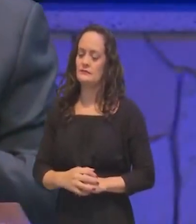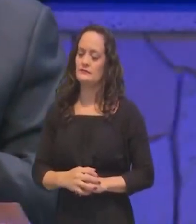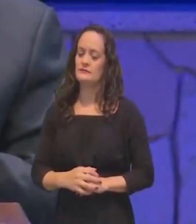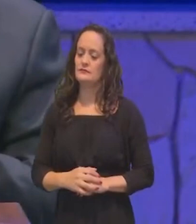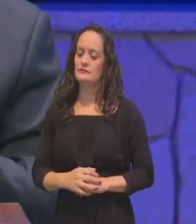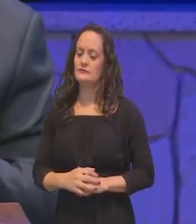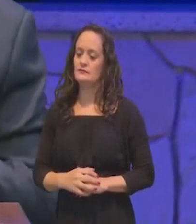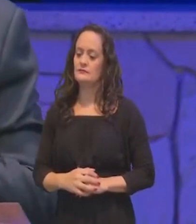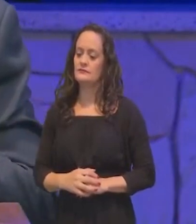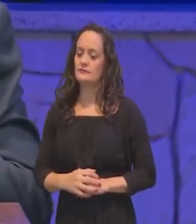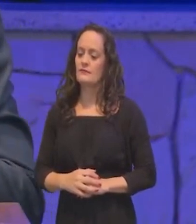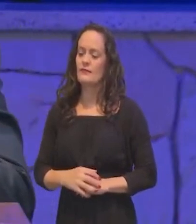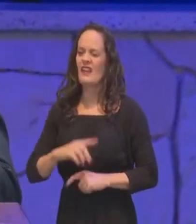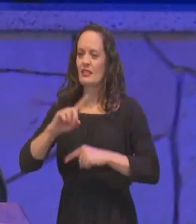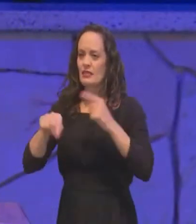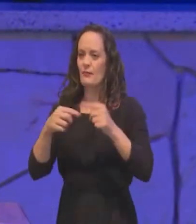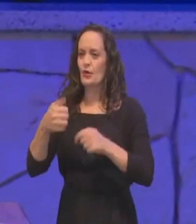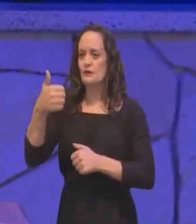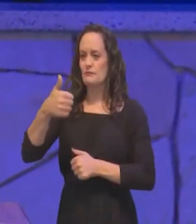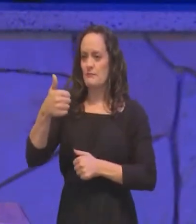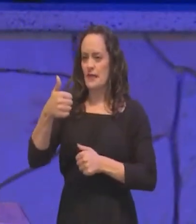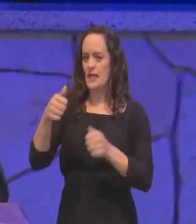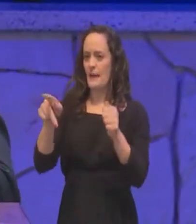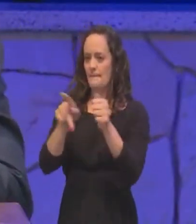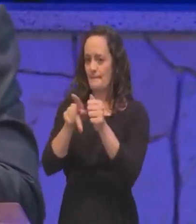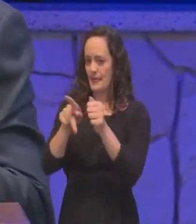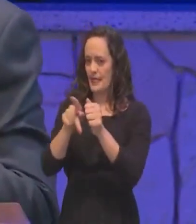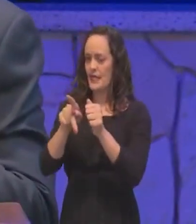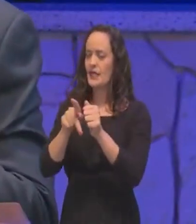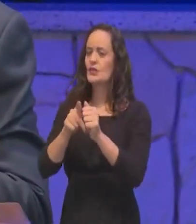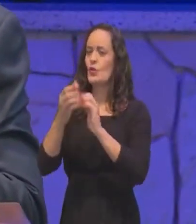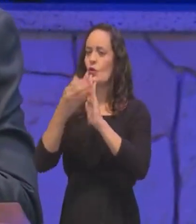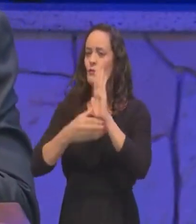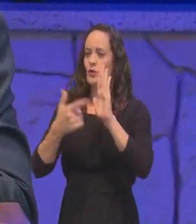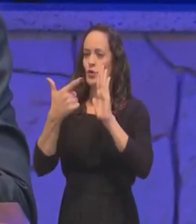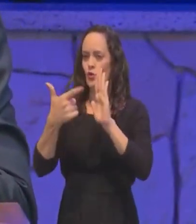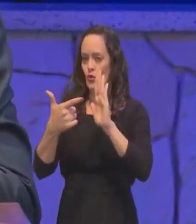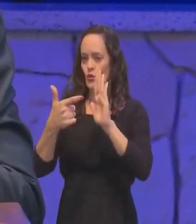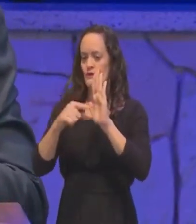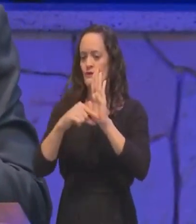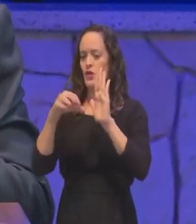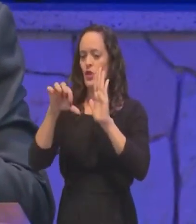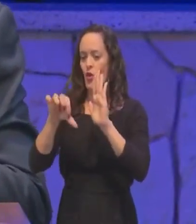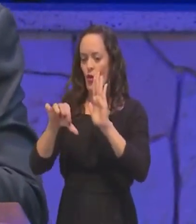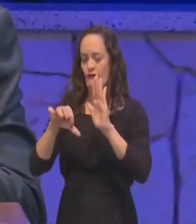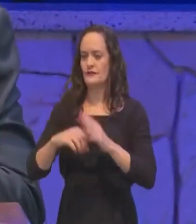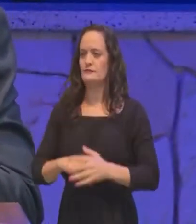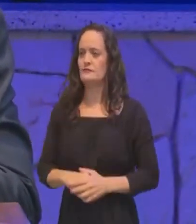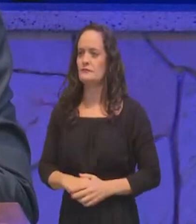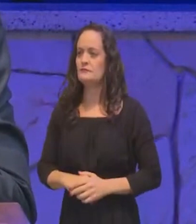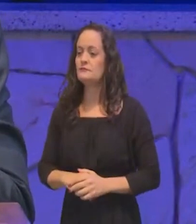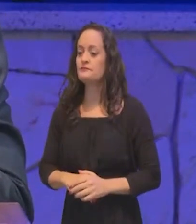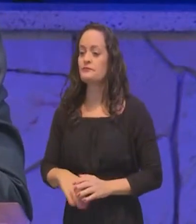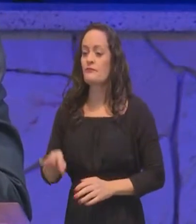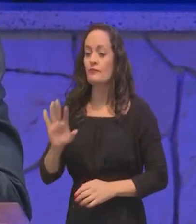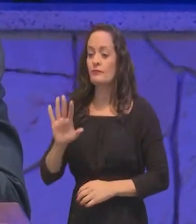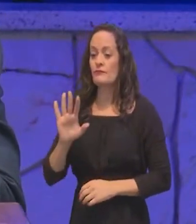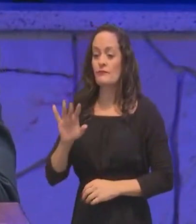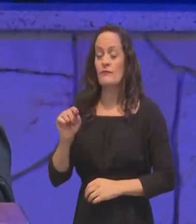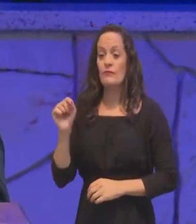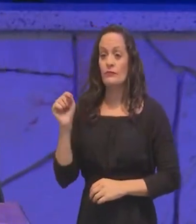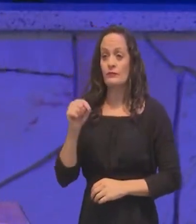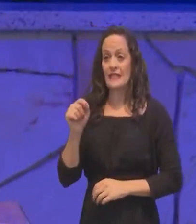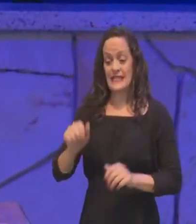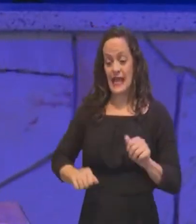E depois 1 Pedro, primeira carta de Pedro, capítulo 2, verso 9. Aqui em Atos 20,